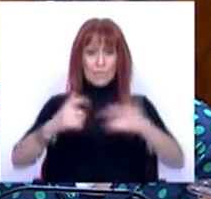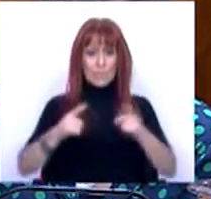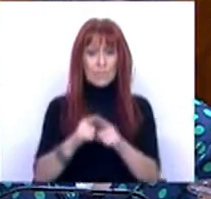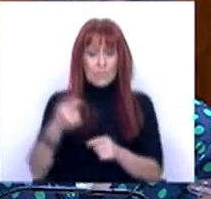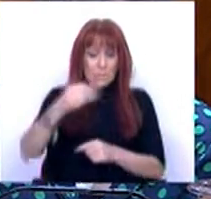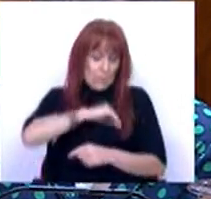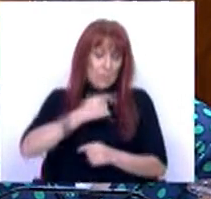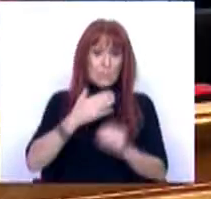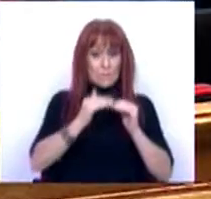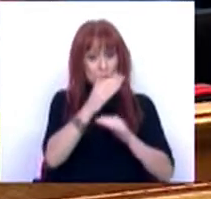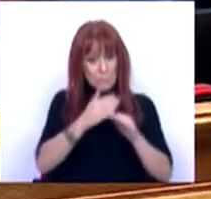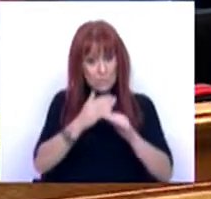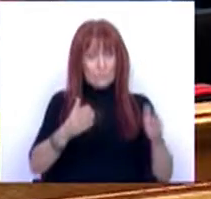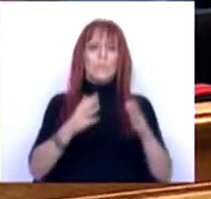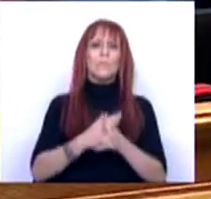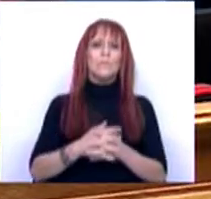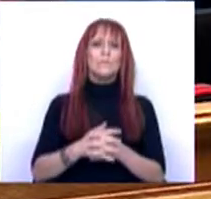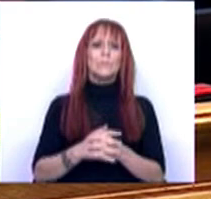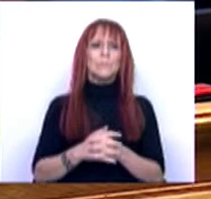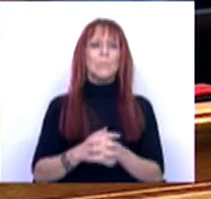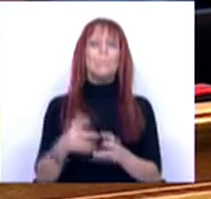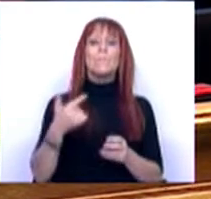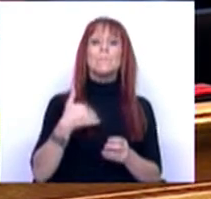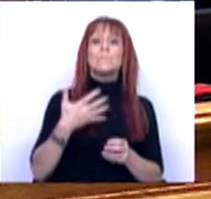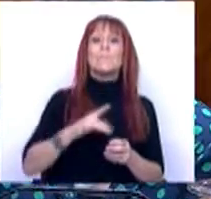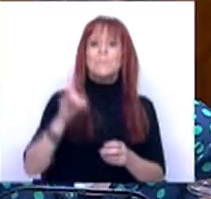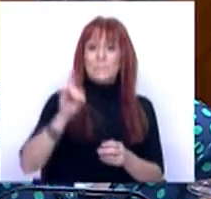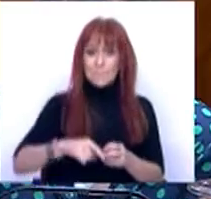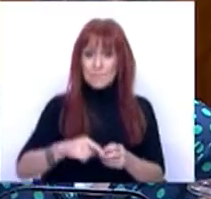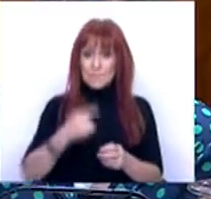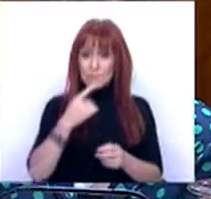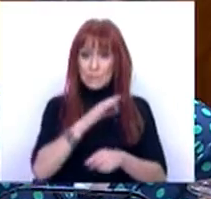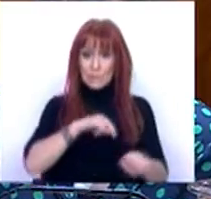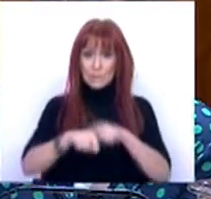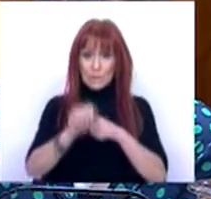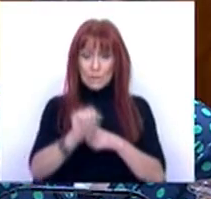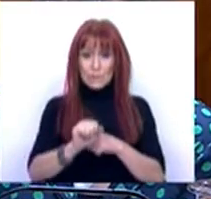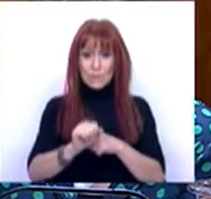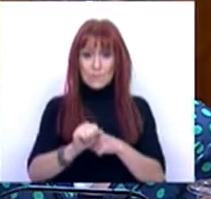de rendimentos intermédios. Queria dizer ao Sr. Deputado